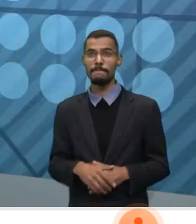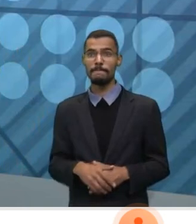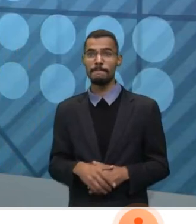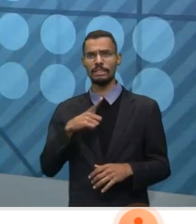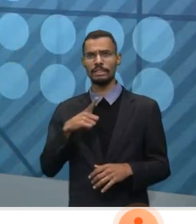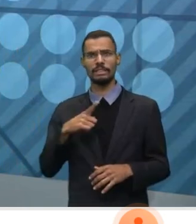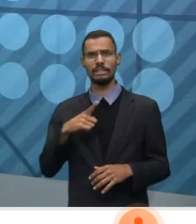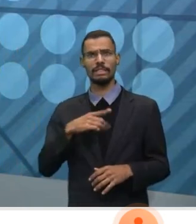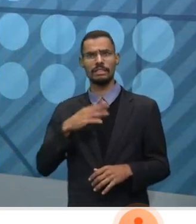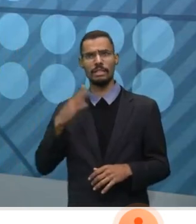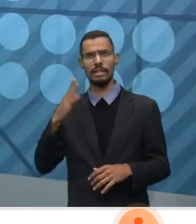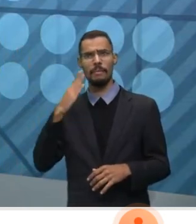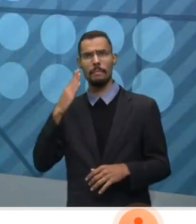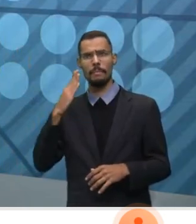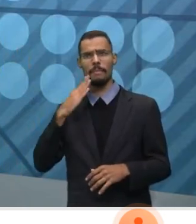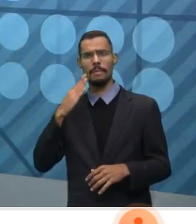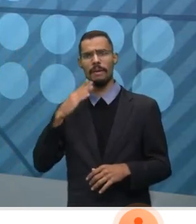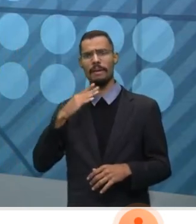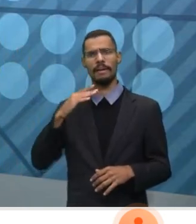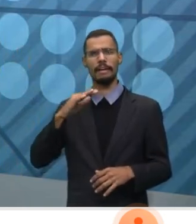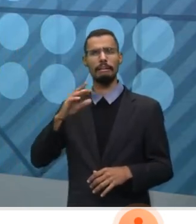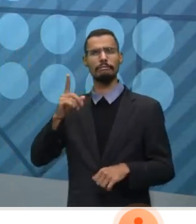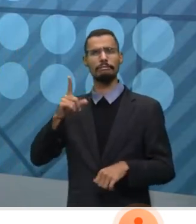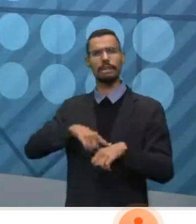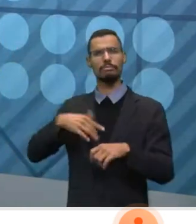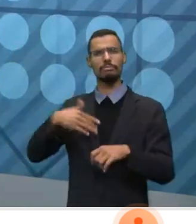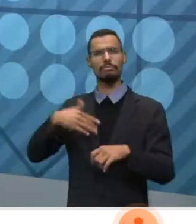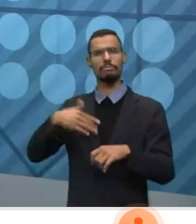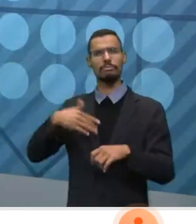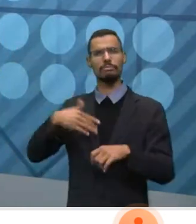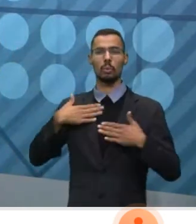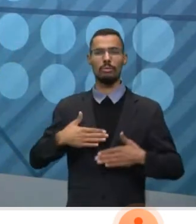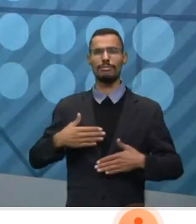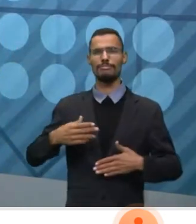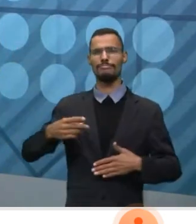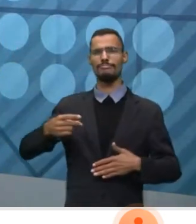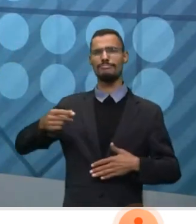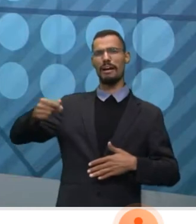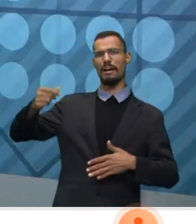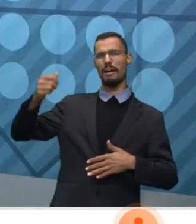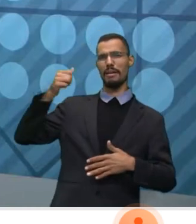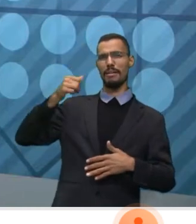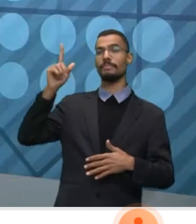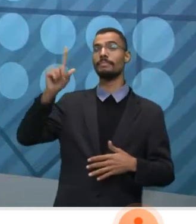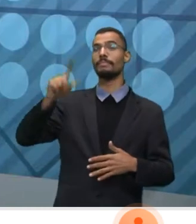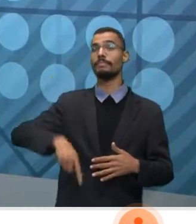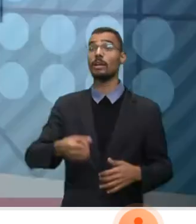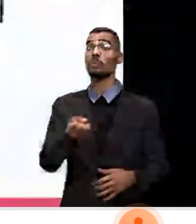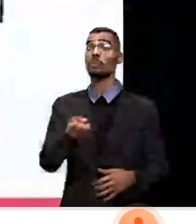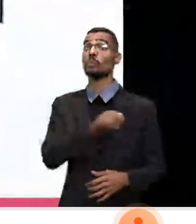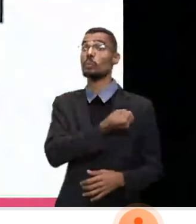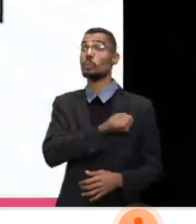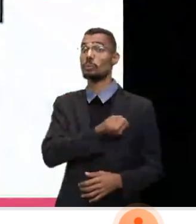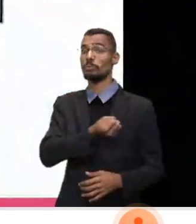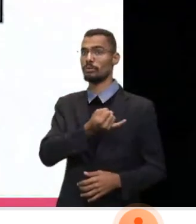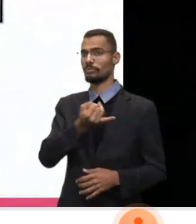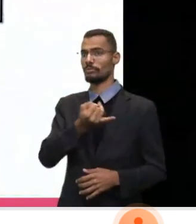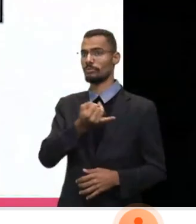intensificar, não é esse tempo, a inclinação do corpo. A flexão de número no quadro,